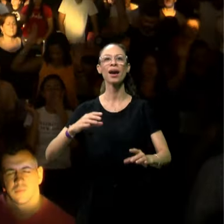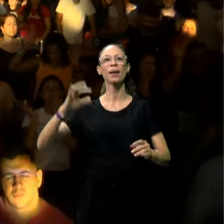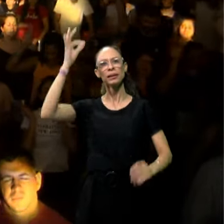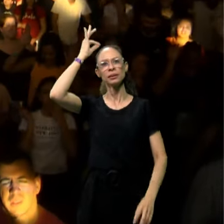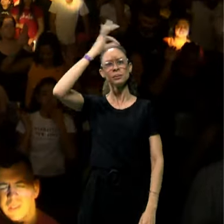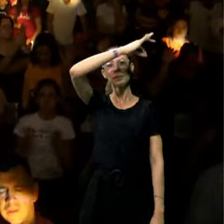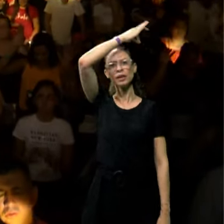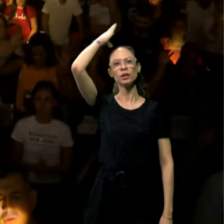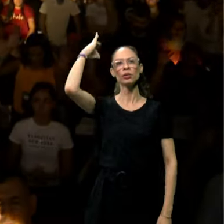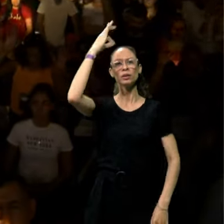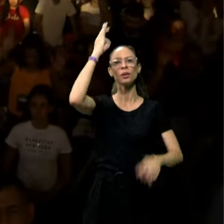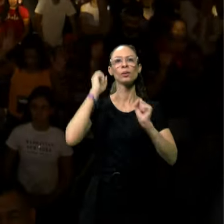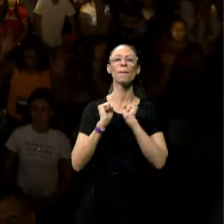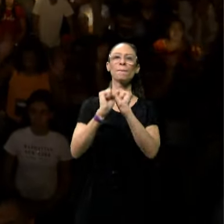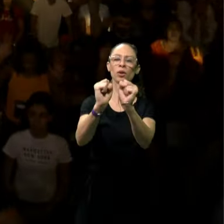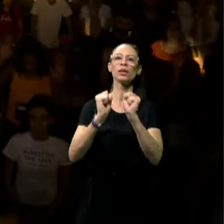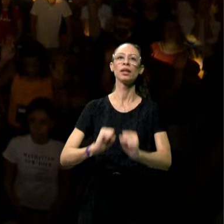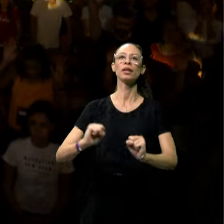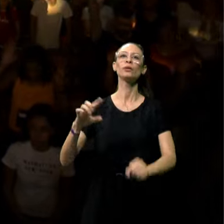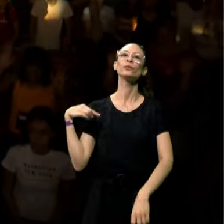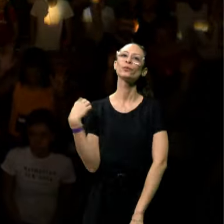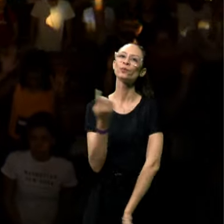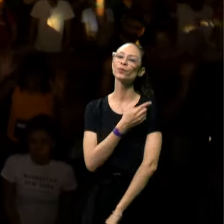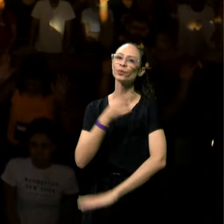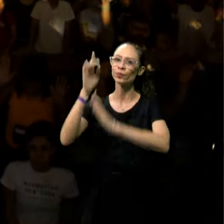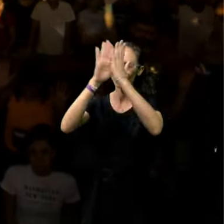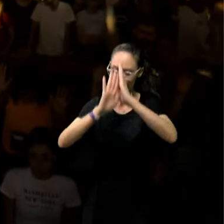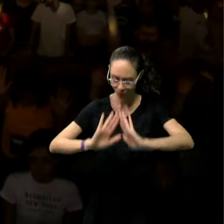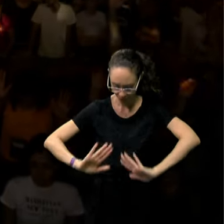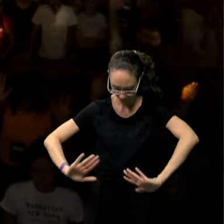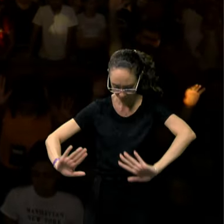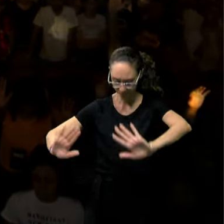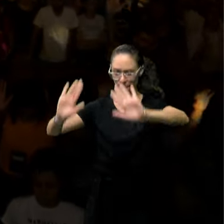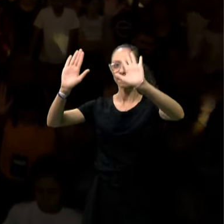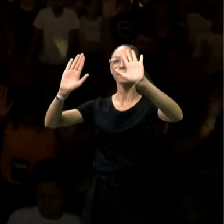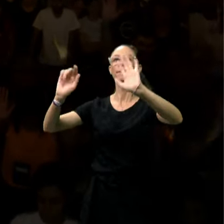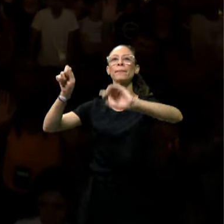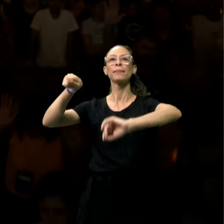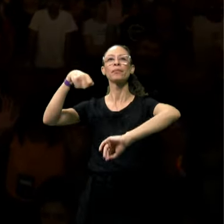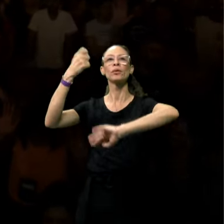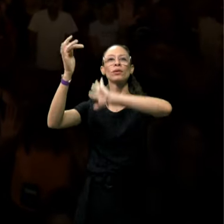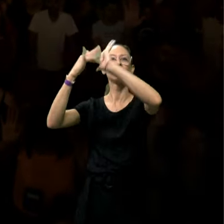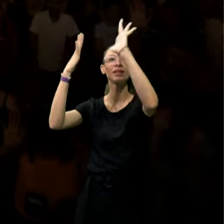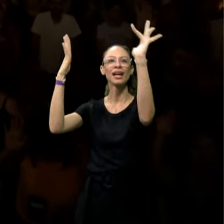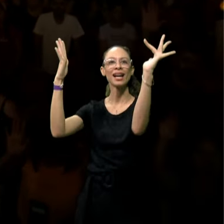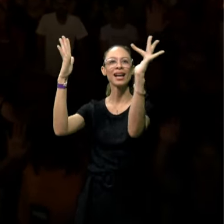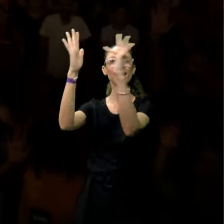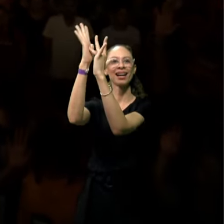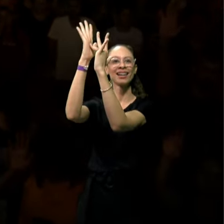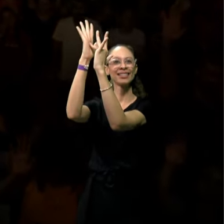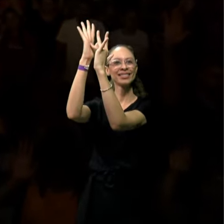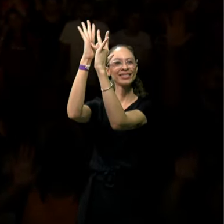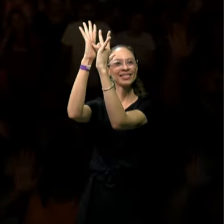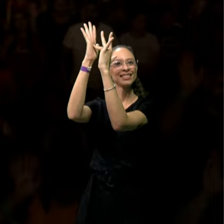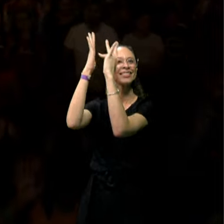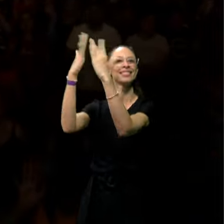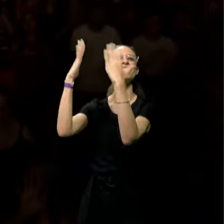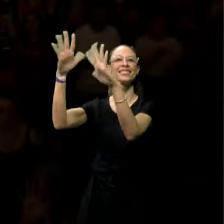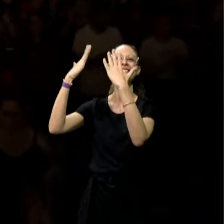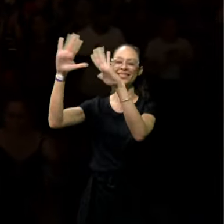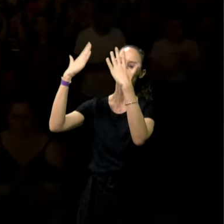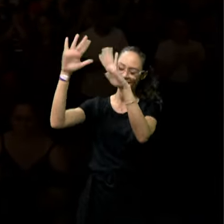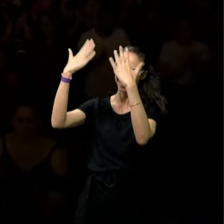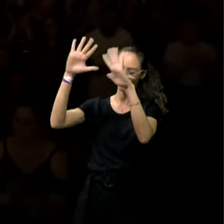Espírito Santo, sobre nós. Nós te adoramos e engrandecemos o nome de Jesus, e fazemos isso com uma salva de palmas a